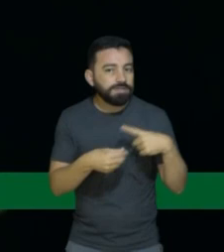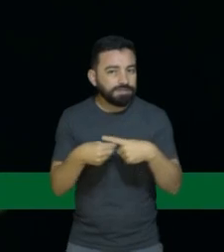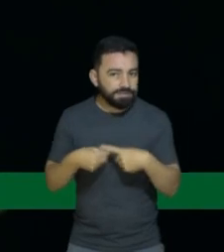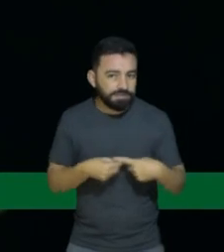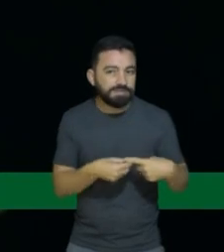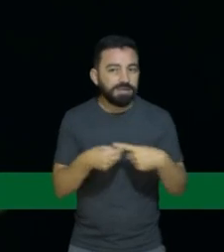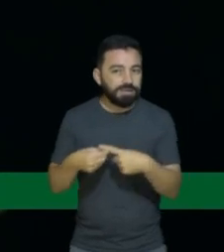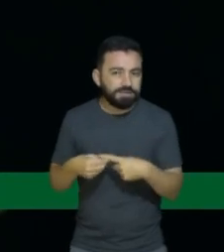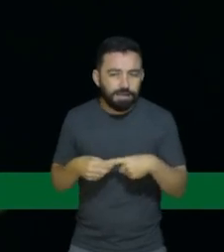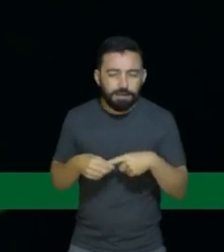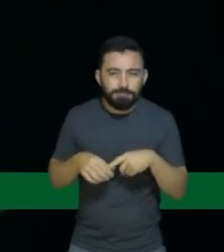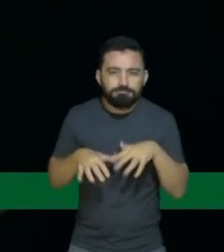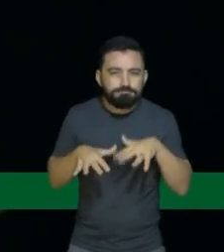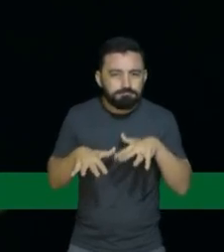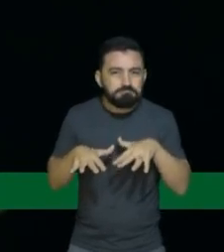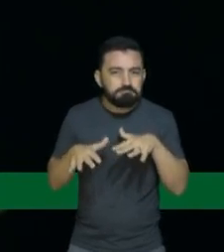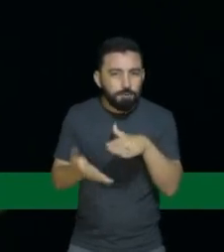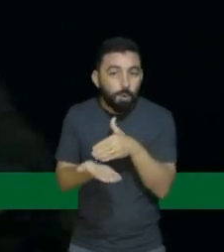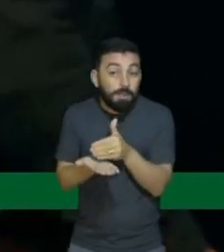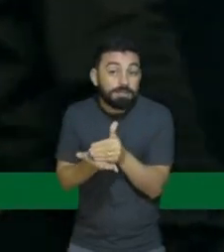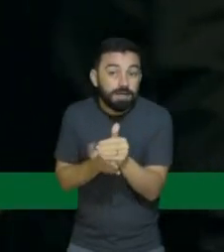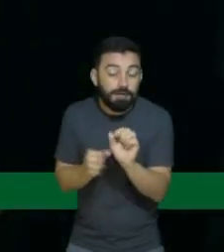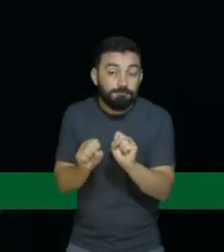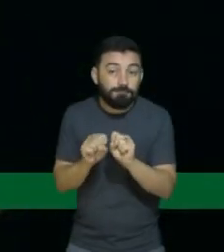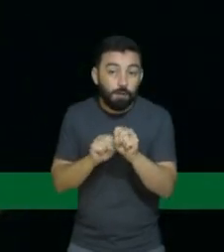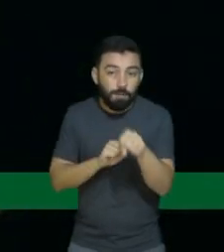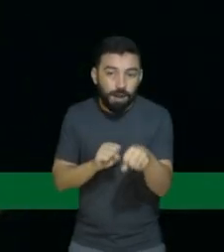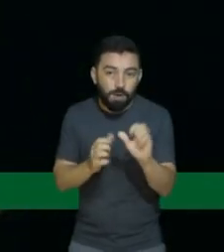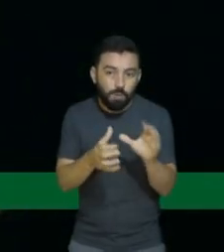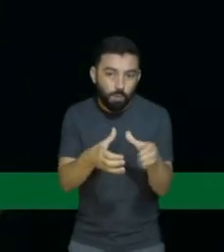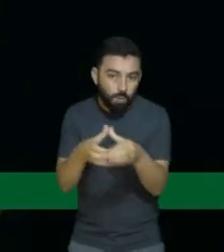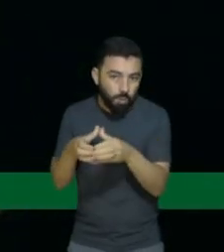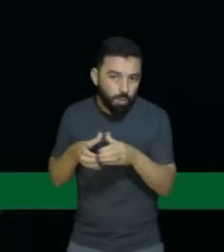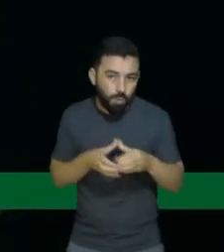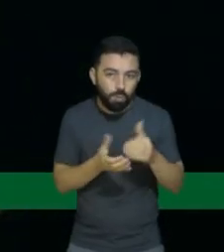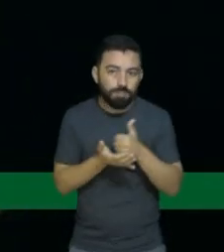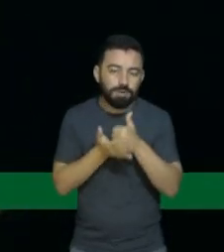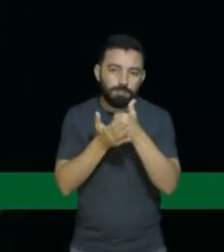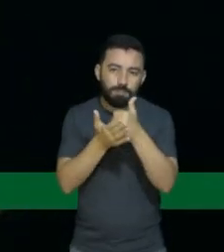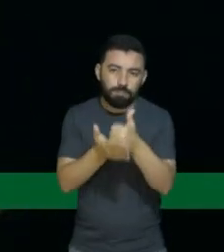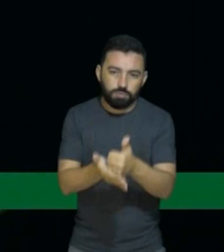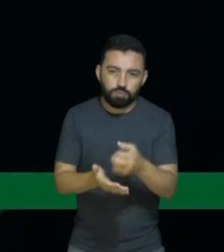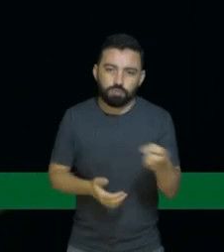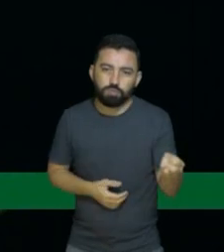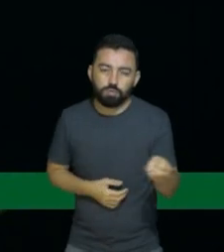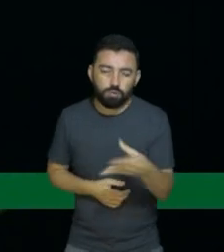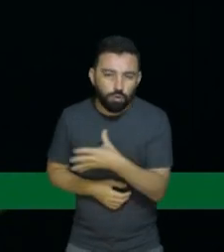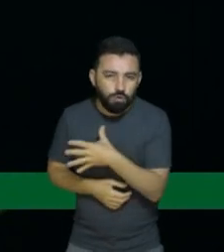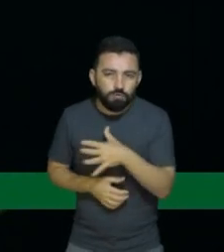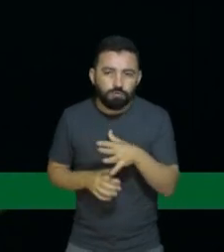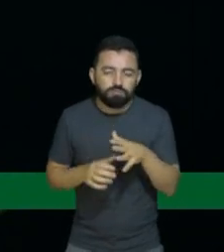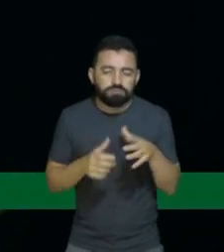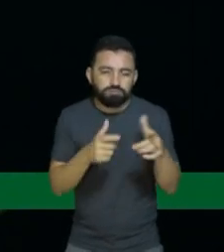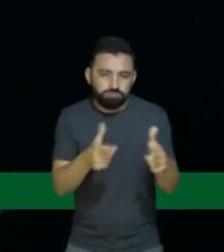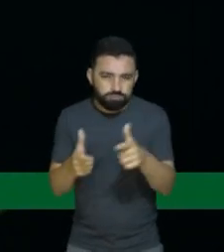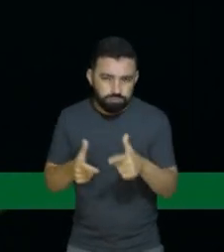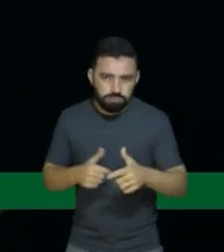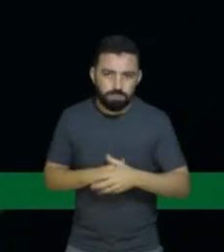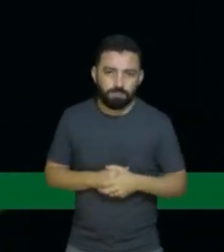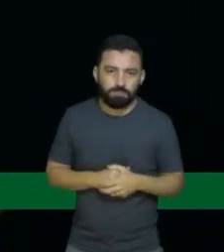estão se mobilizando para a formação de grupos de apoio de novos núcleos da Viva